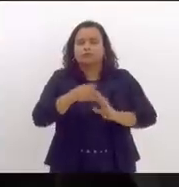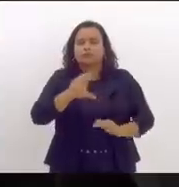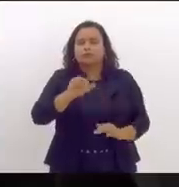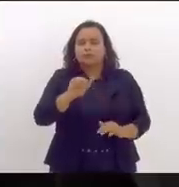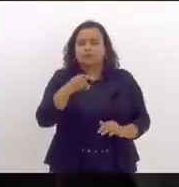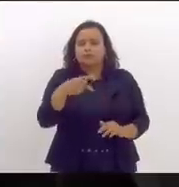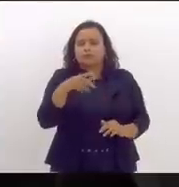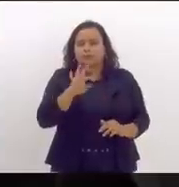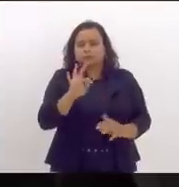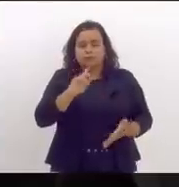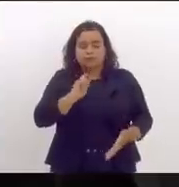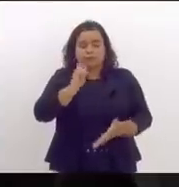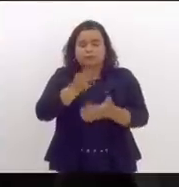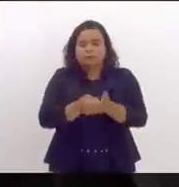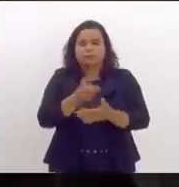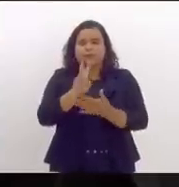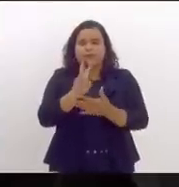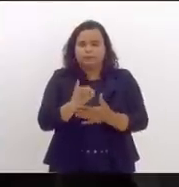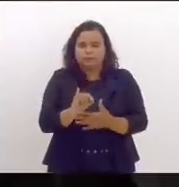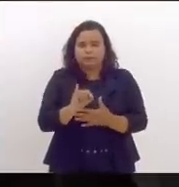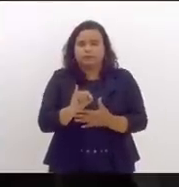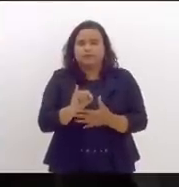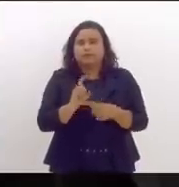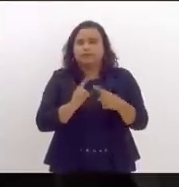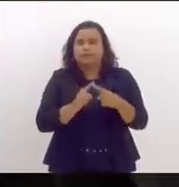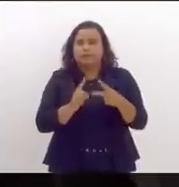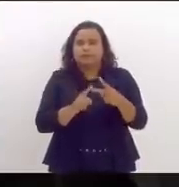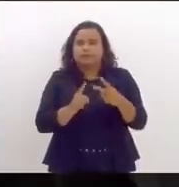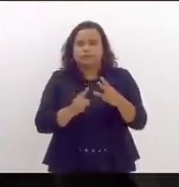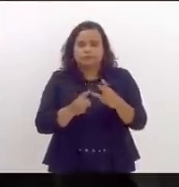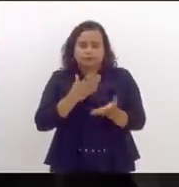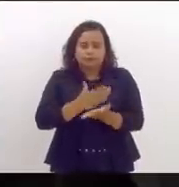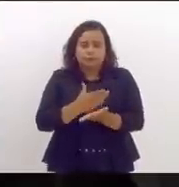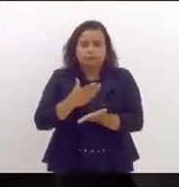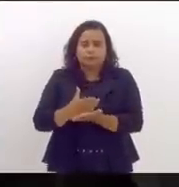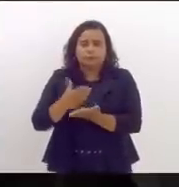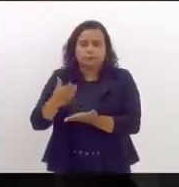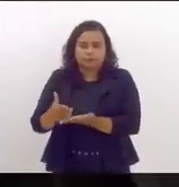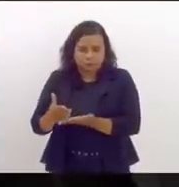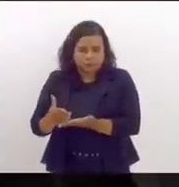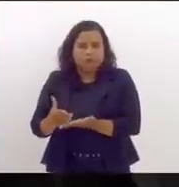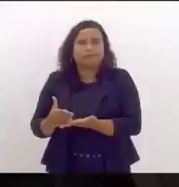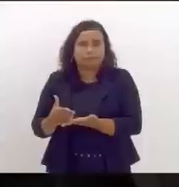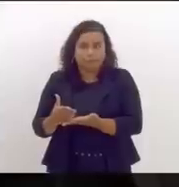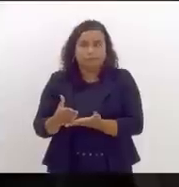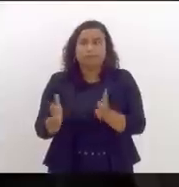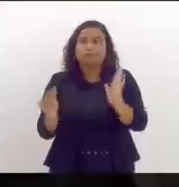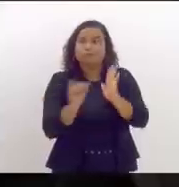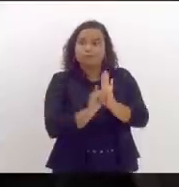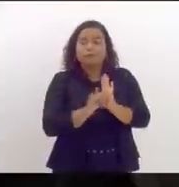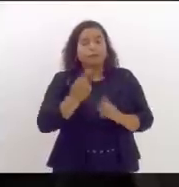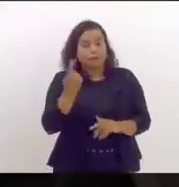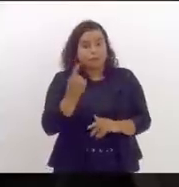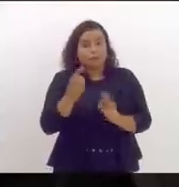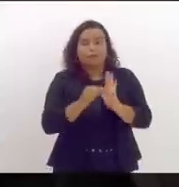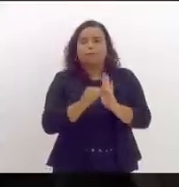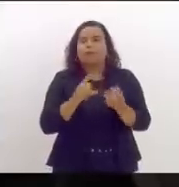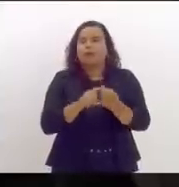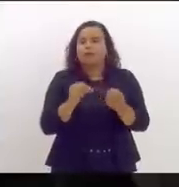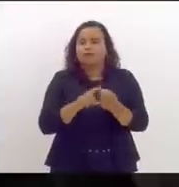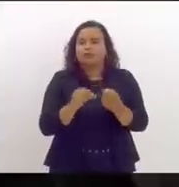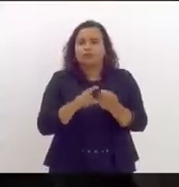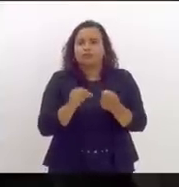será paga em três parcelas inciso primeiro do artigo primeiro